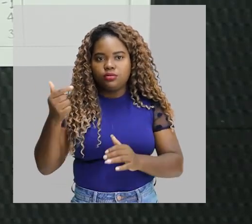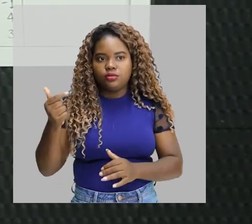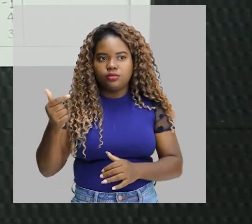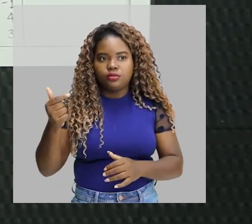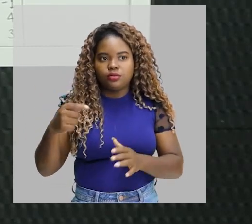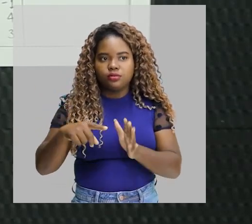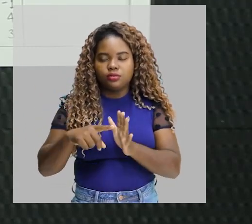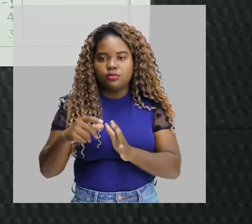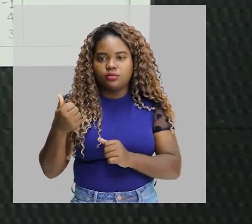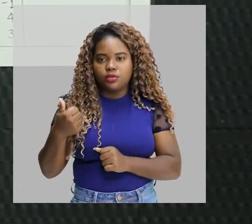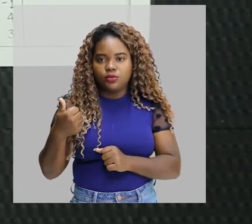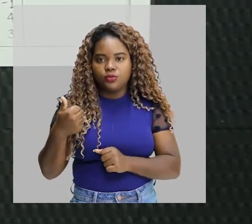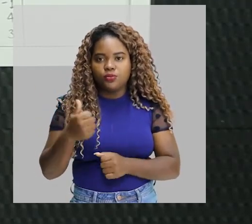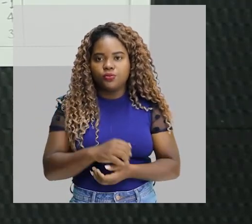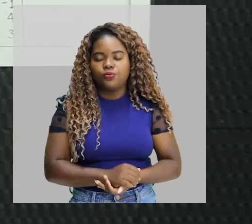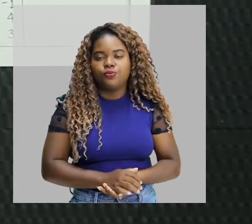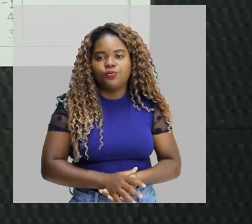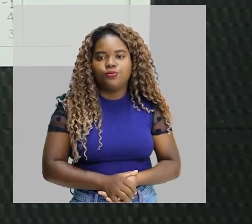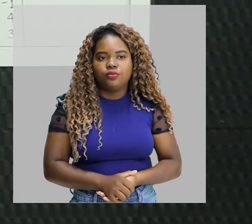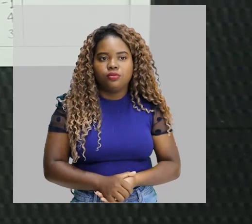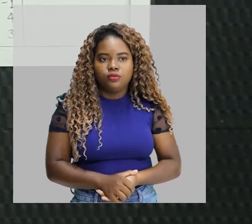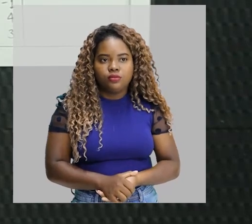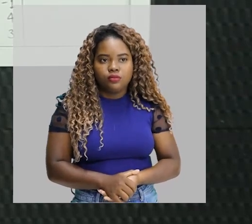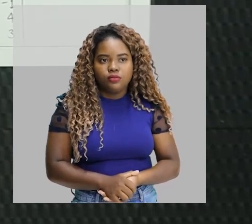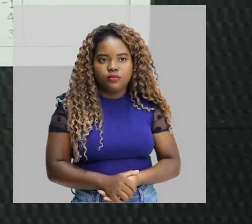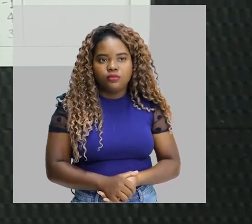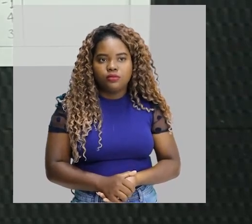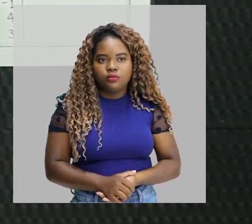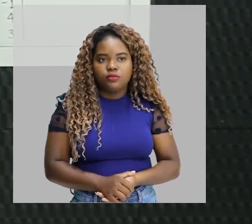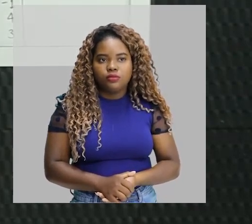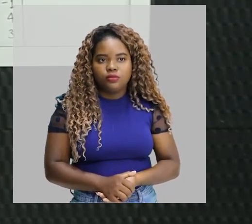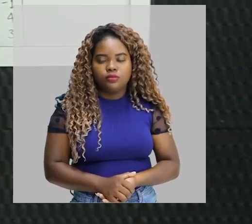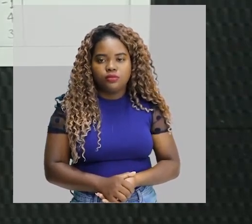menos dois e um Show